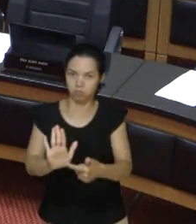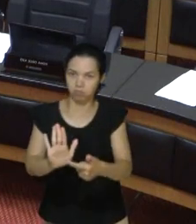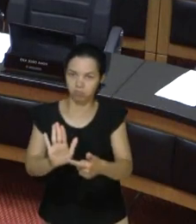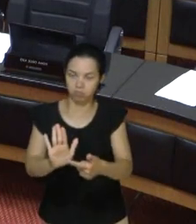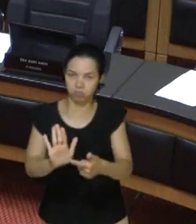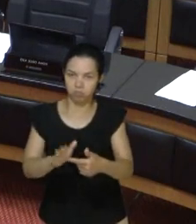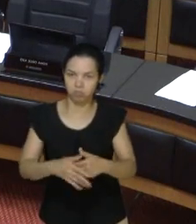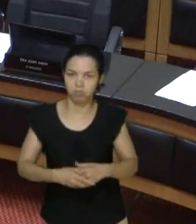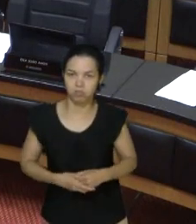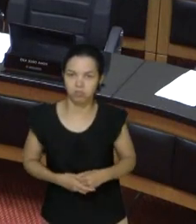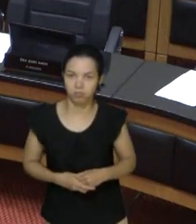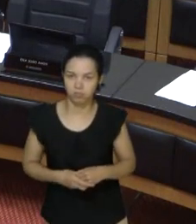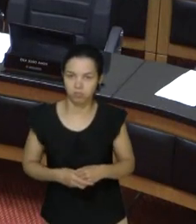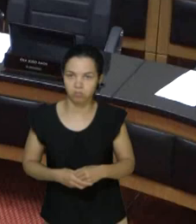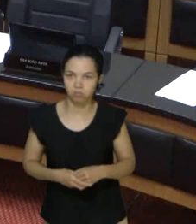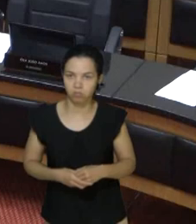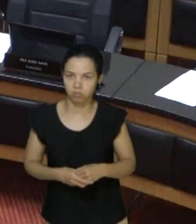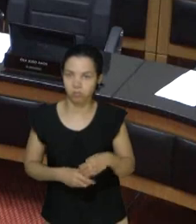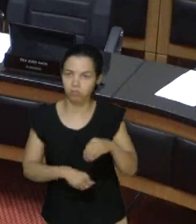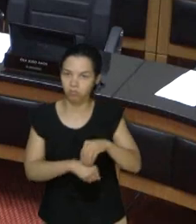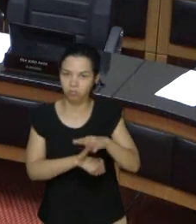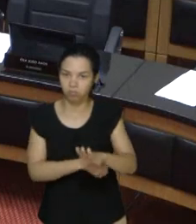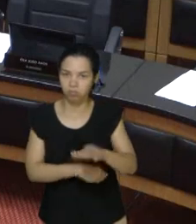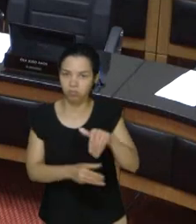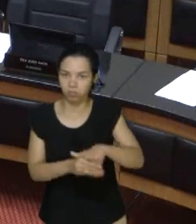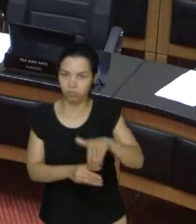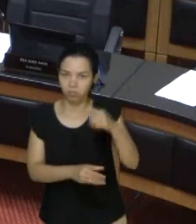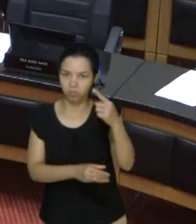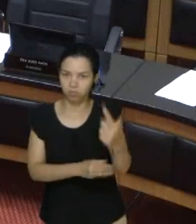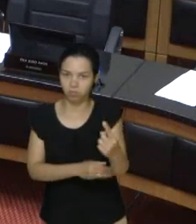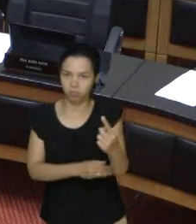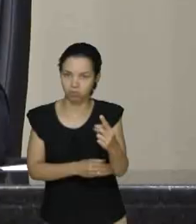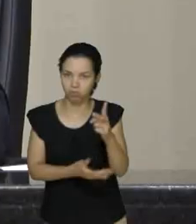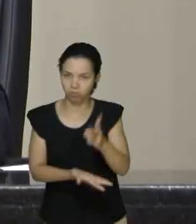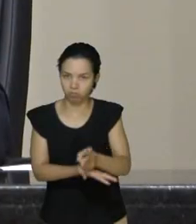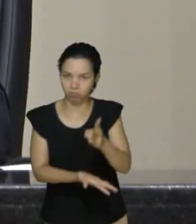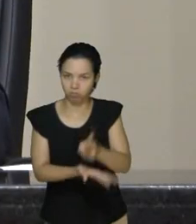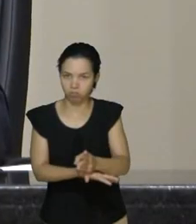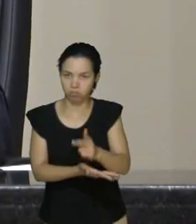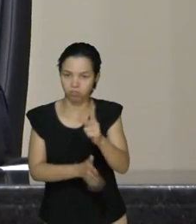a orientação é voto 1, manutenção do veto.